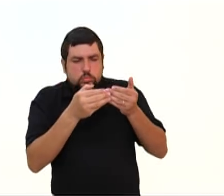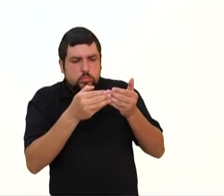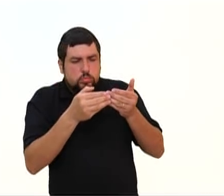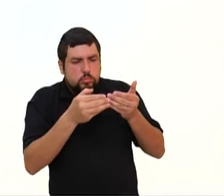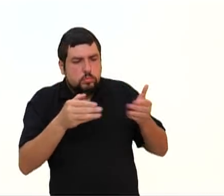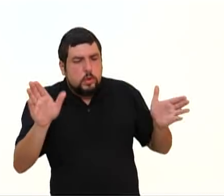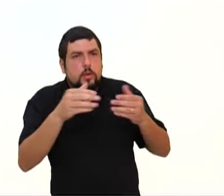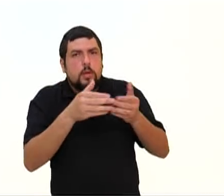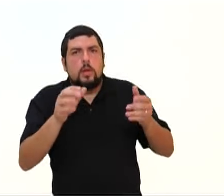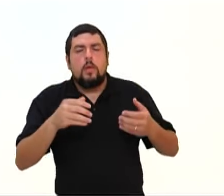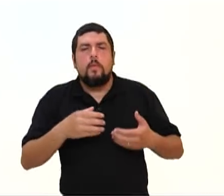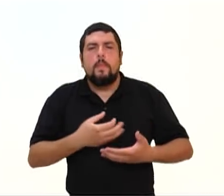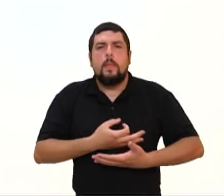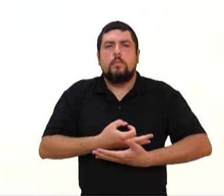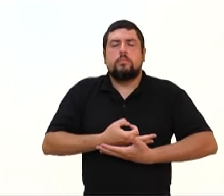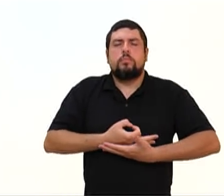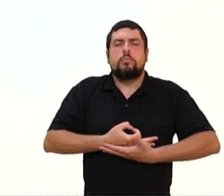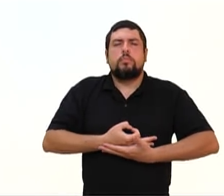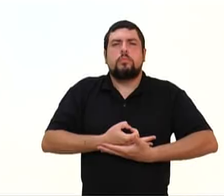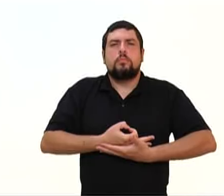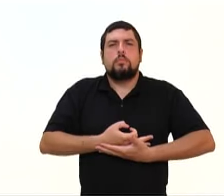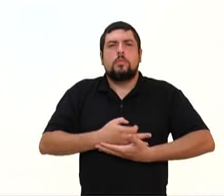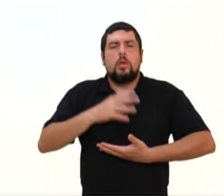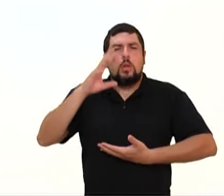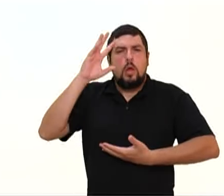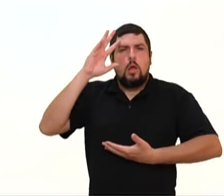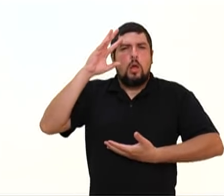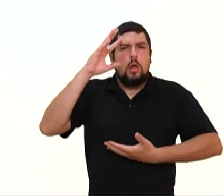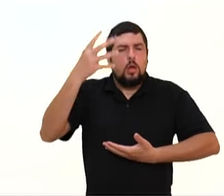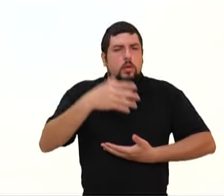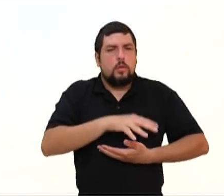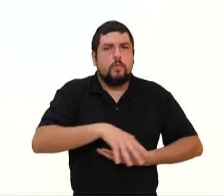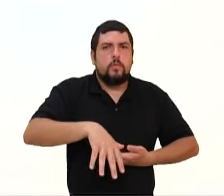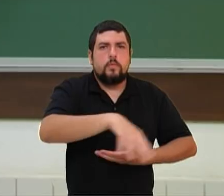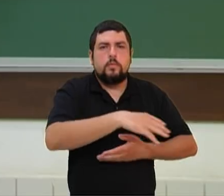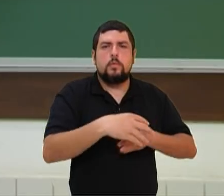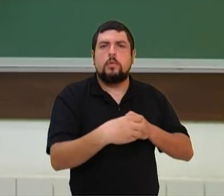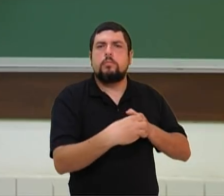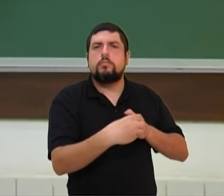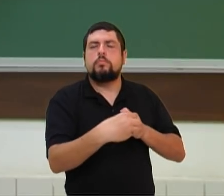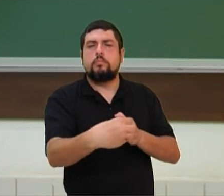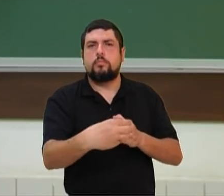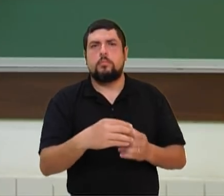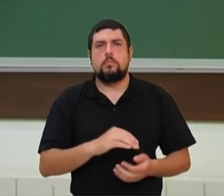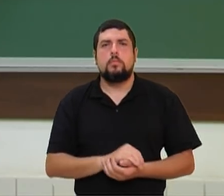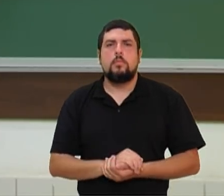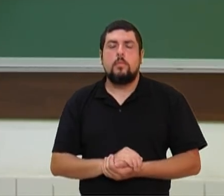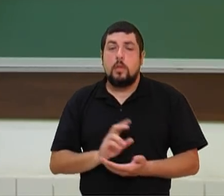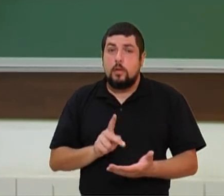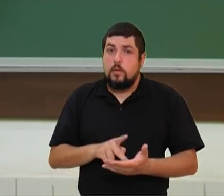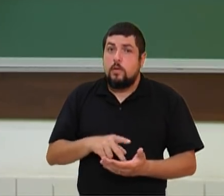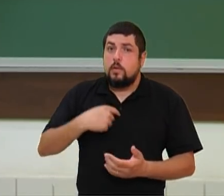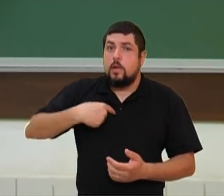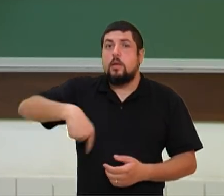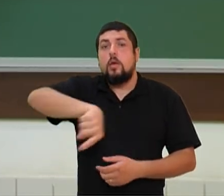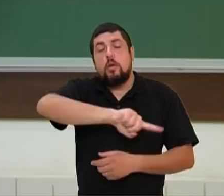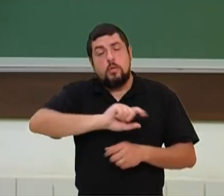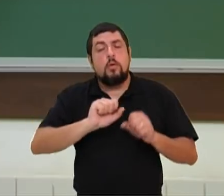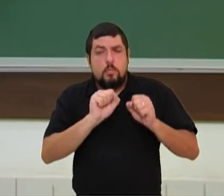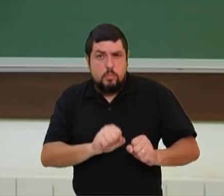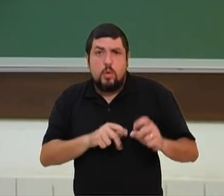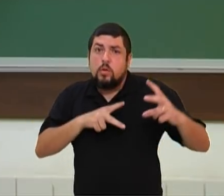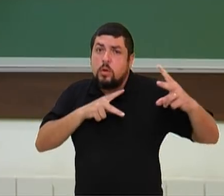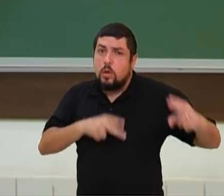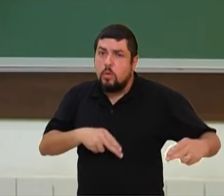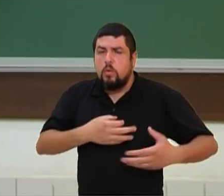Buda decidiu se tornar o guia do ser humano. Na realidade, todos nós podemos um dia se tornar um Buda, se nós